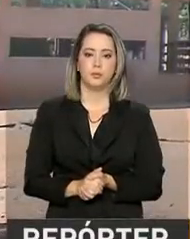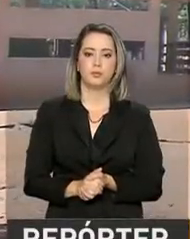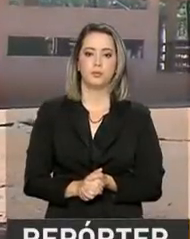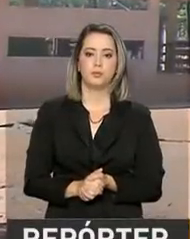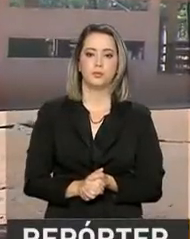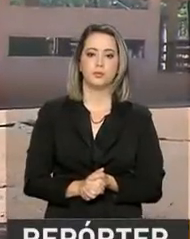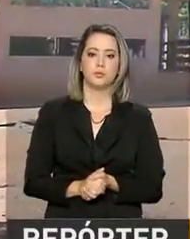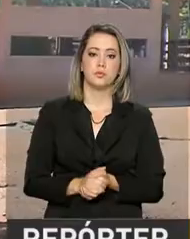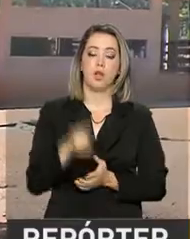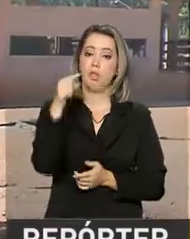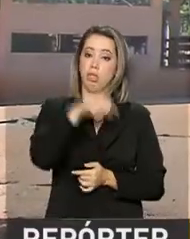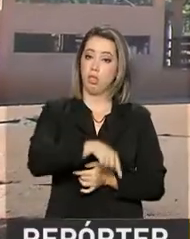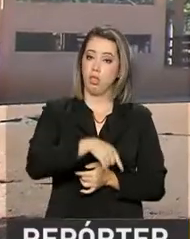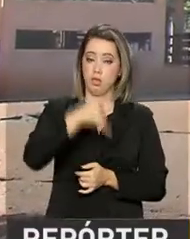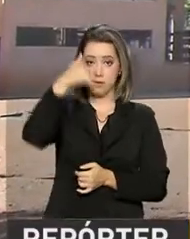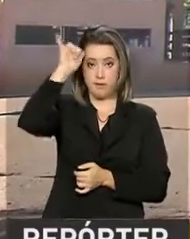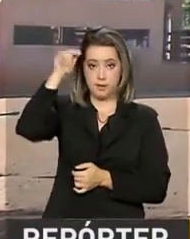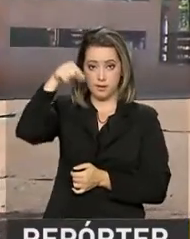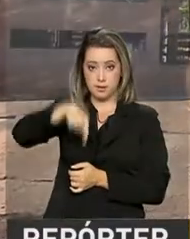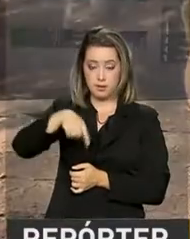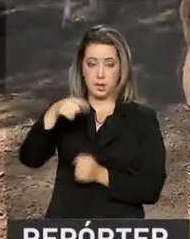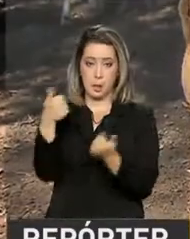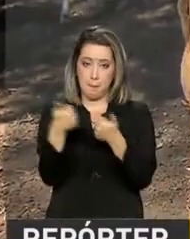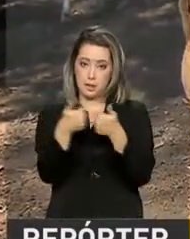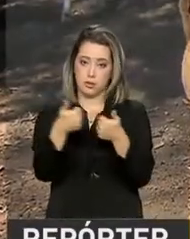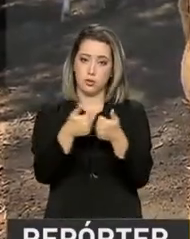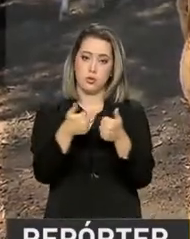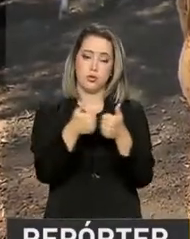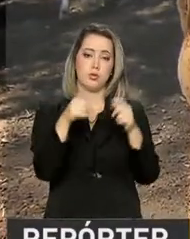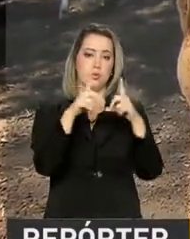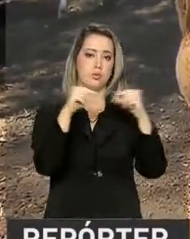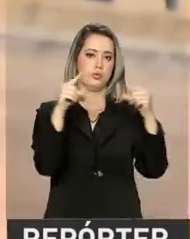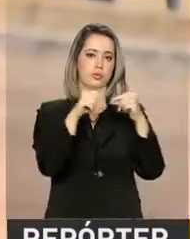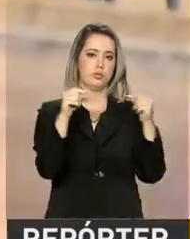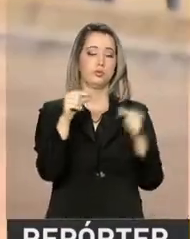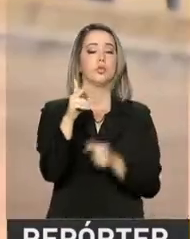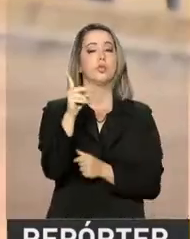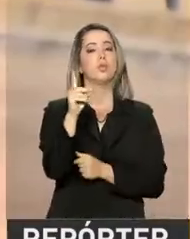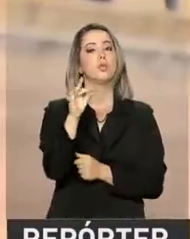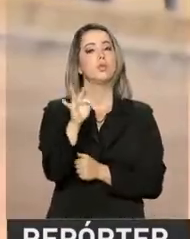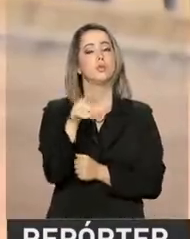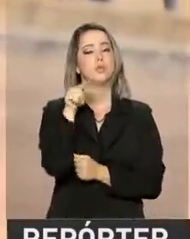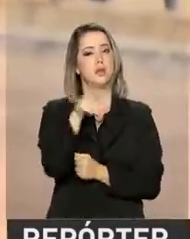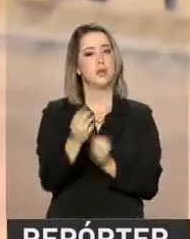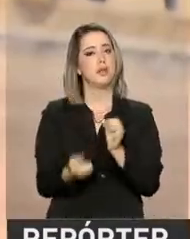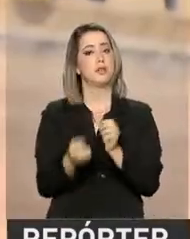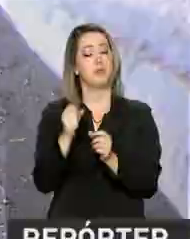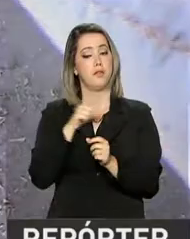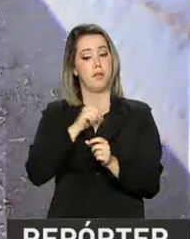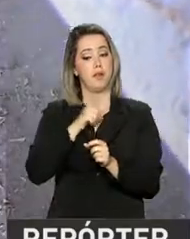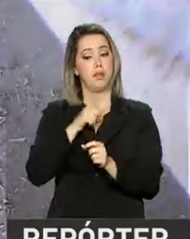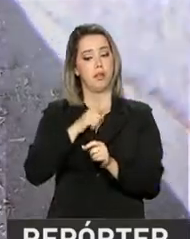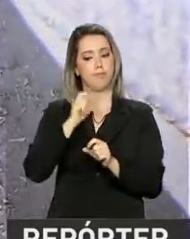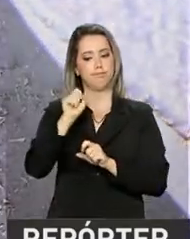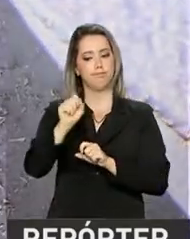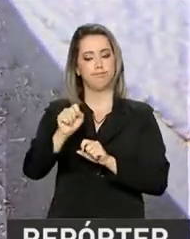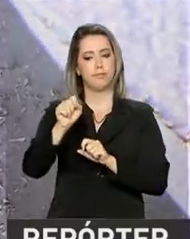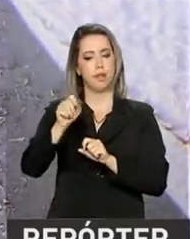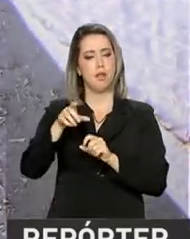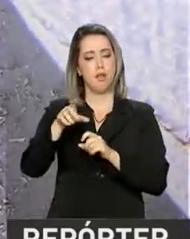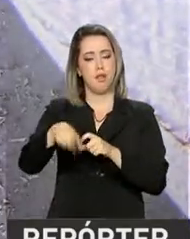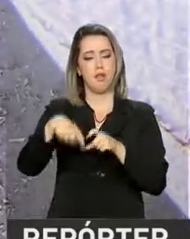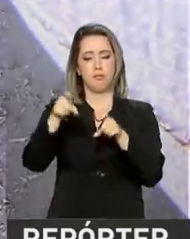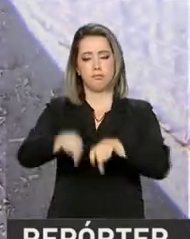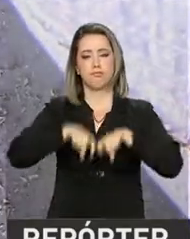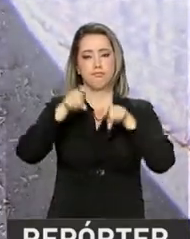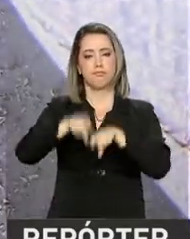nesta chácara na região de sobradinho no distrito federal joana cria gado leiteiro aqui o milho